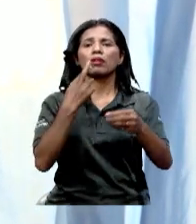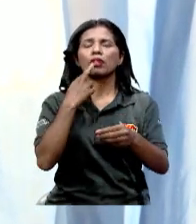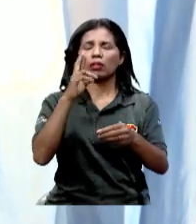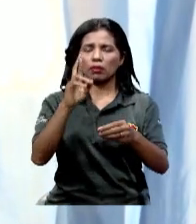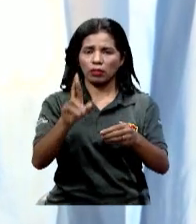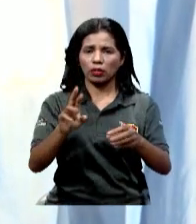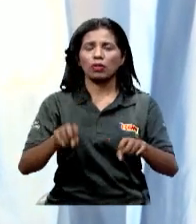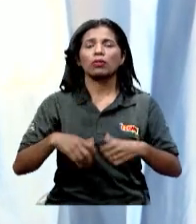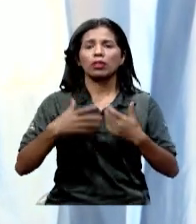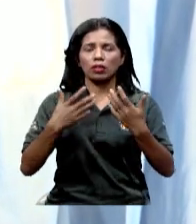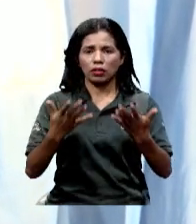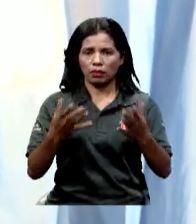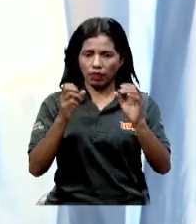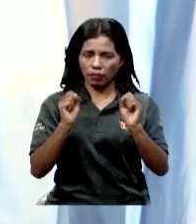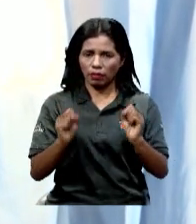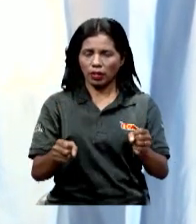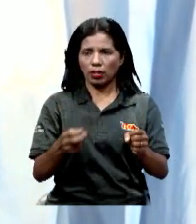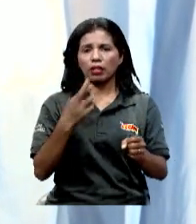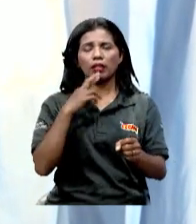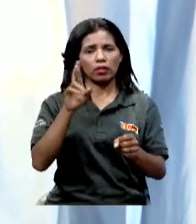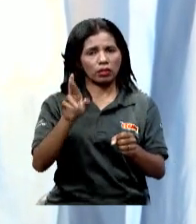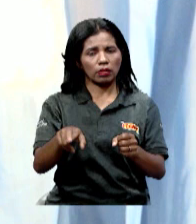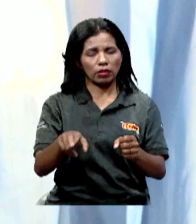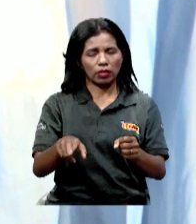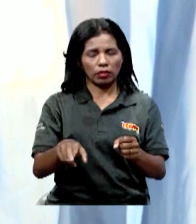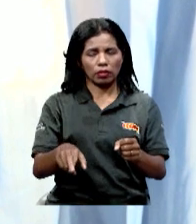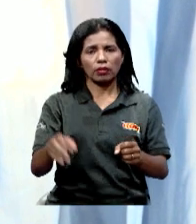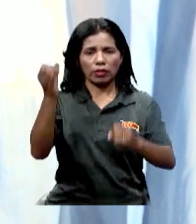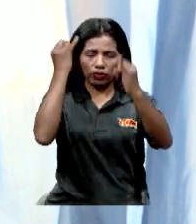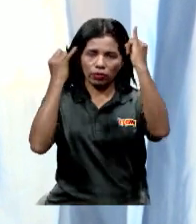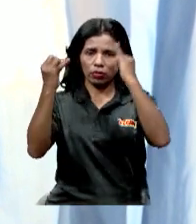insama bele resolve qualidade informação.